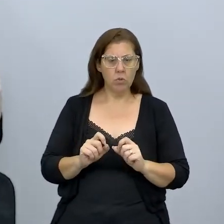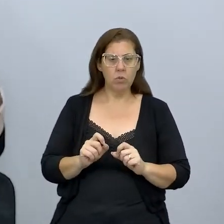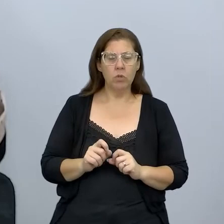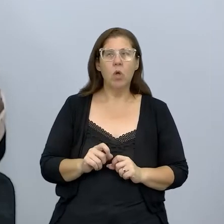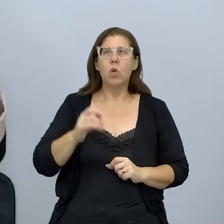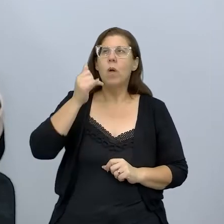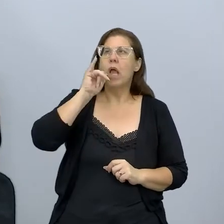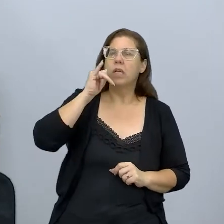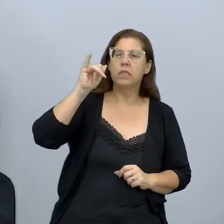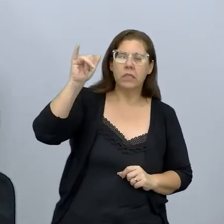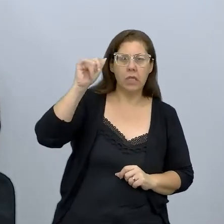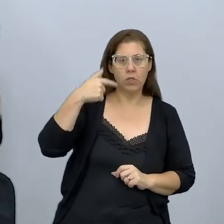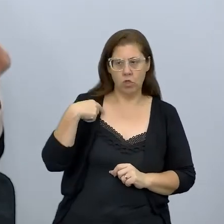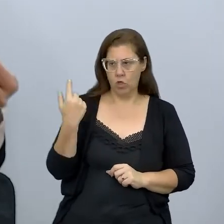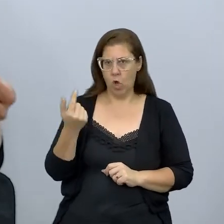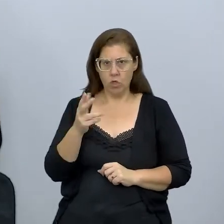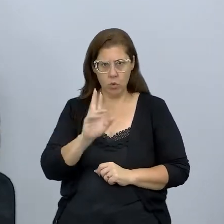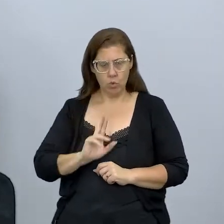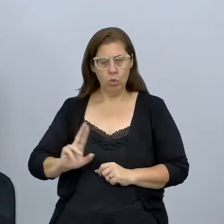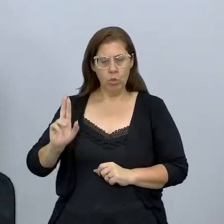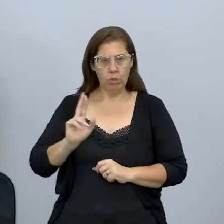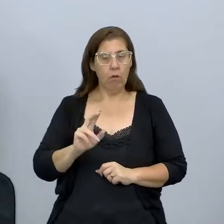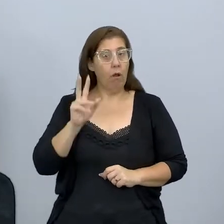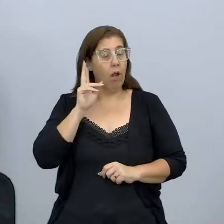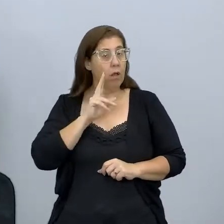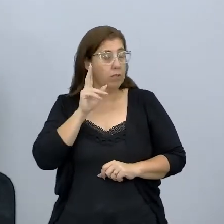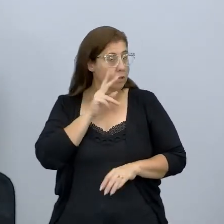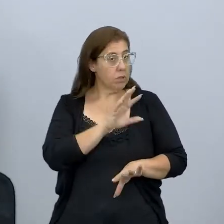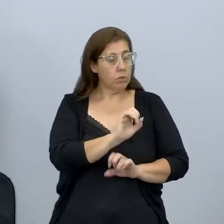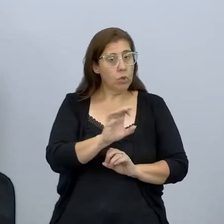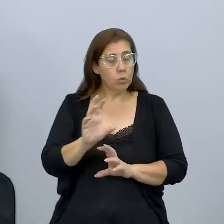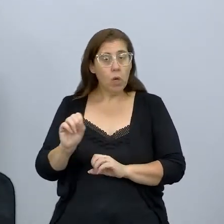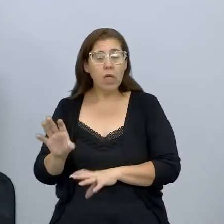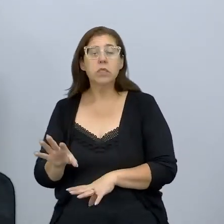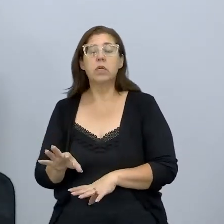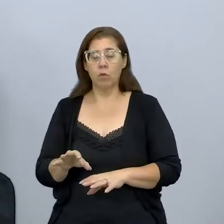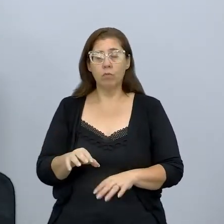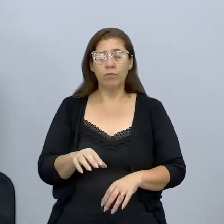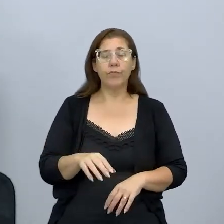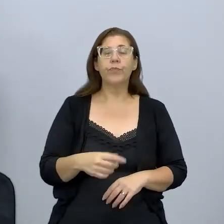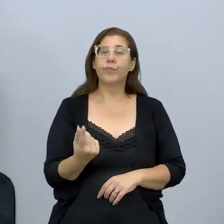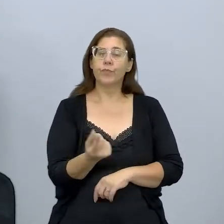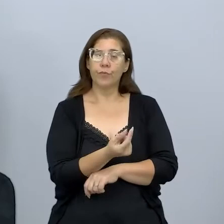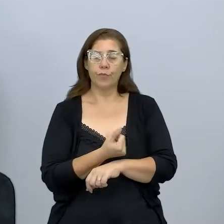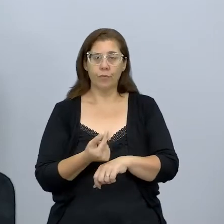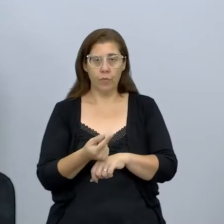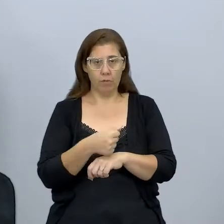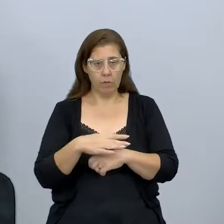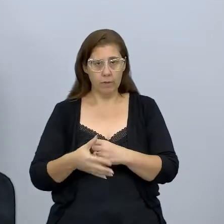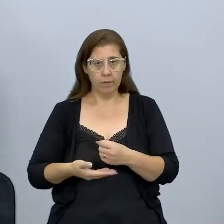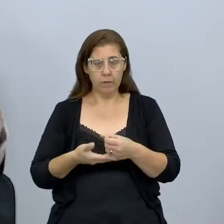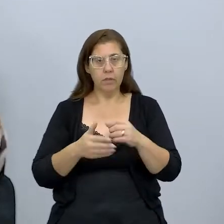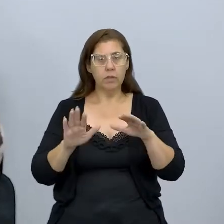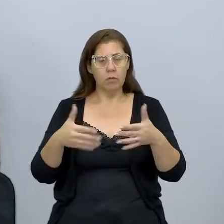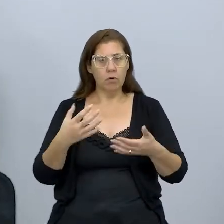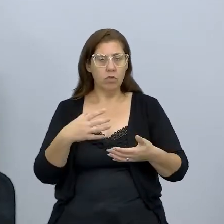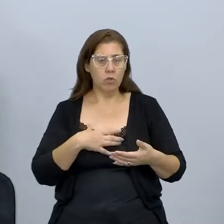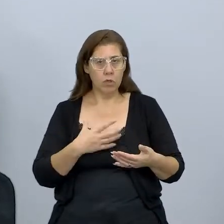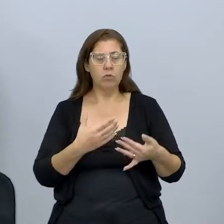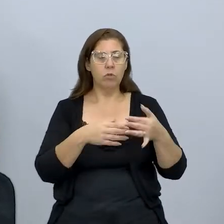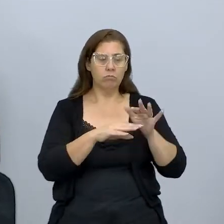de eletricidade. Lembrando que a gente está falando de educação financeira sustentável. Então, uma maneira da gente